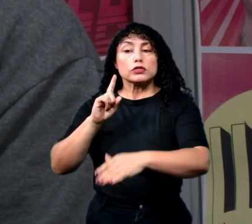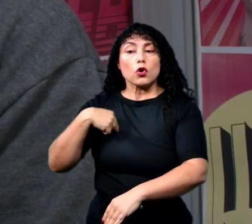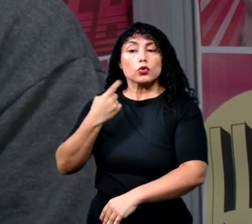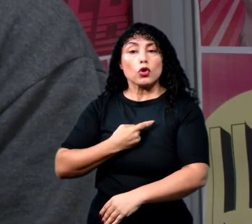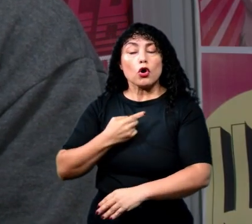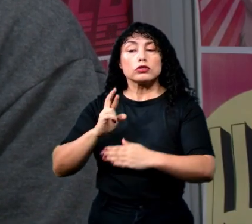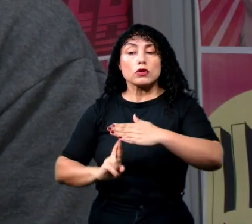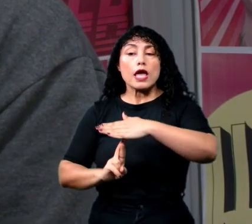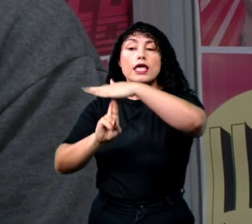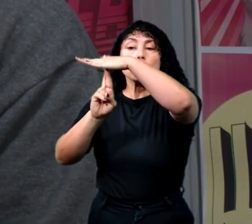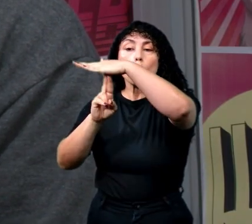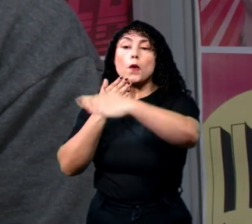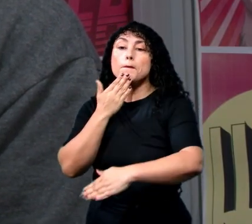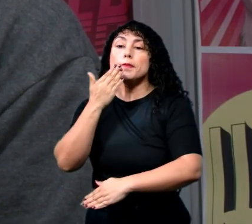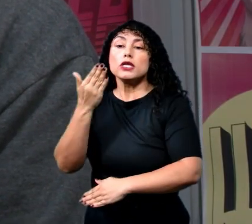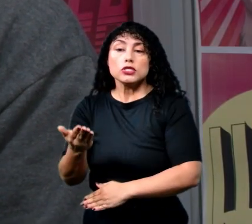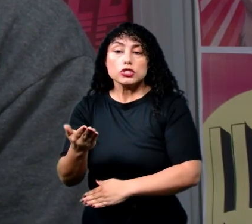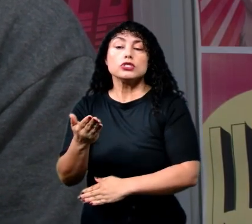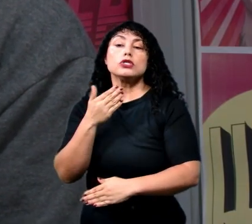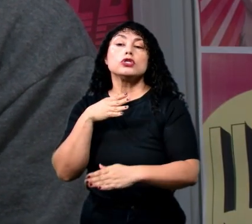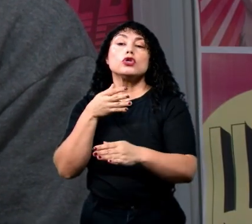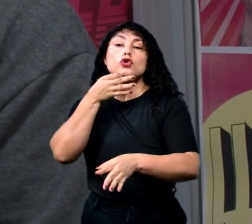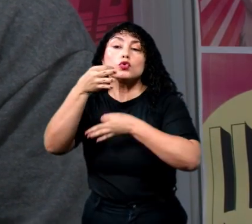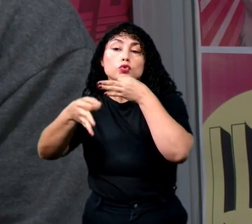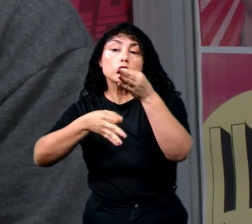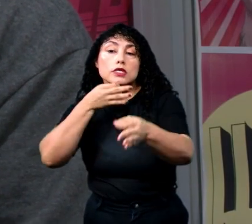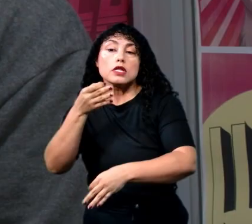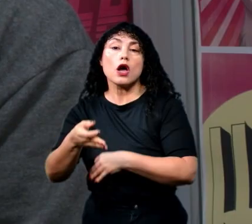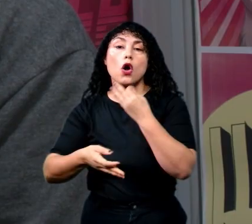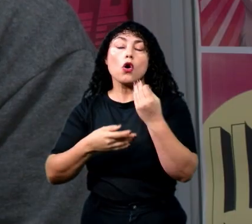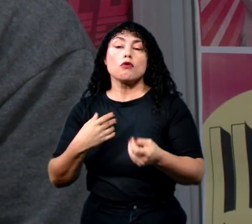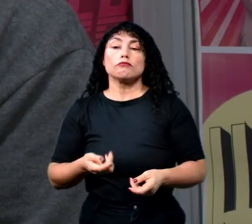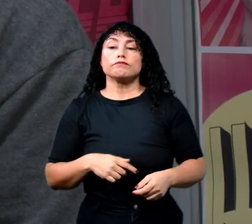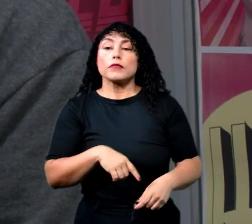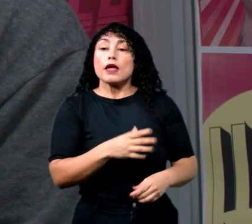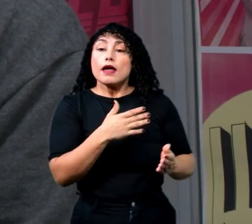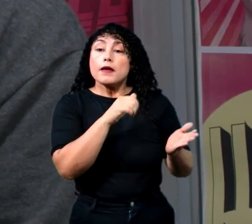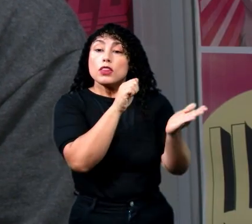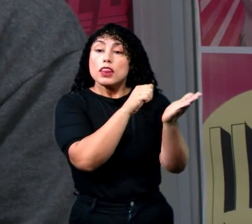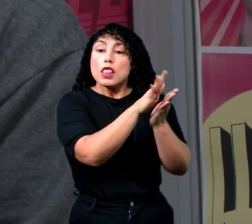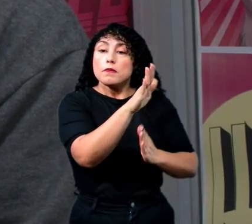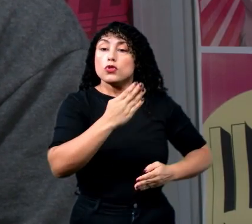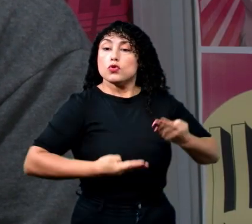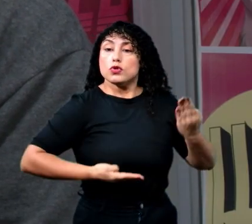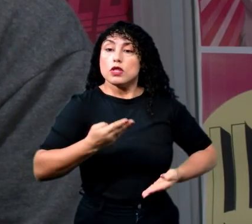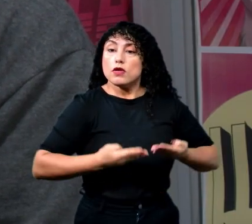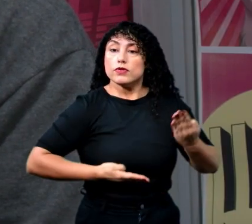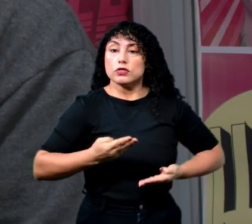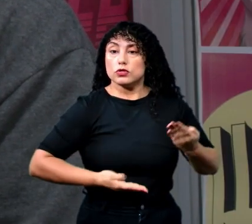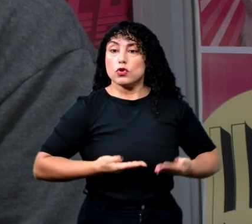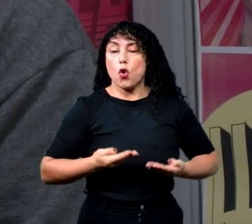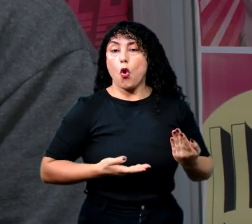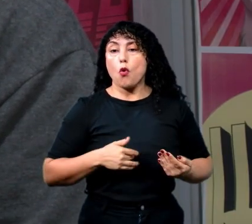o reitor, a reitora, né, a gente pode fazer uma sugestão para ele de exonerar aquele servidor da função